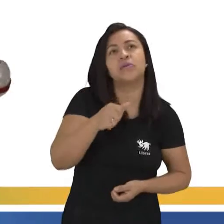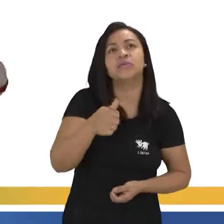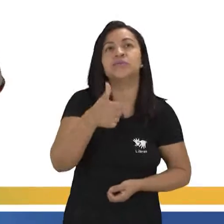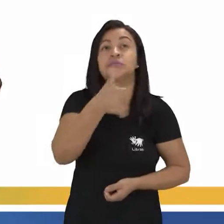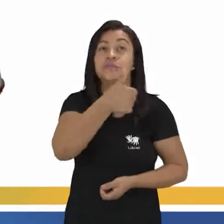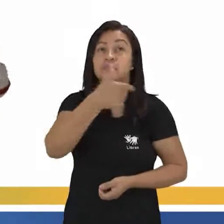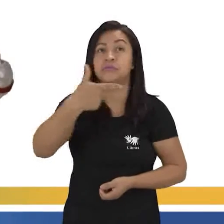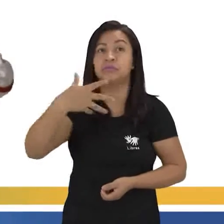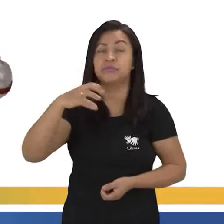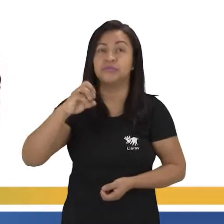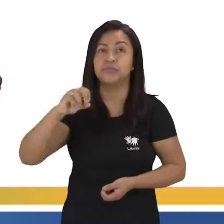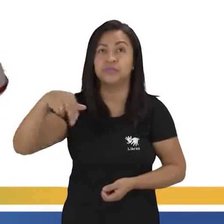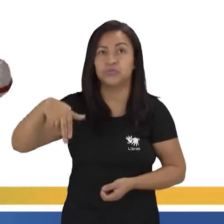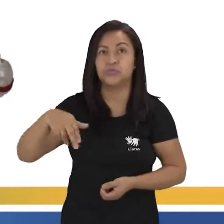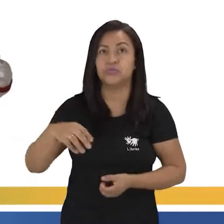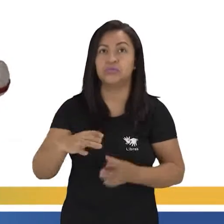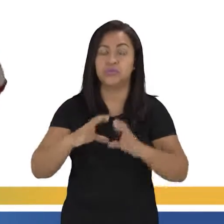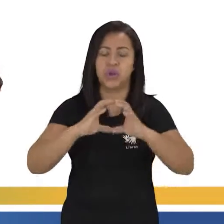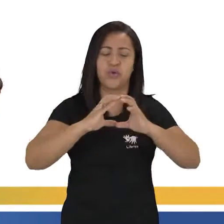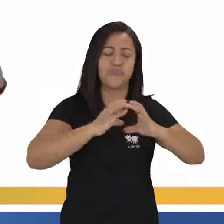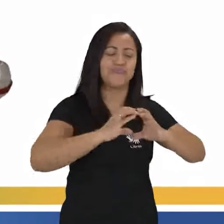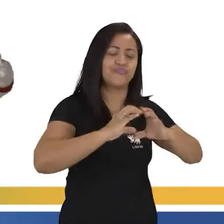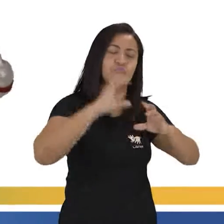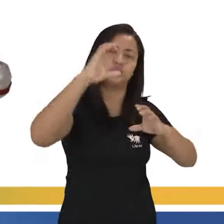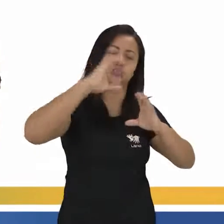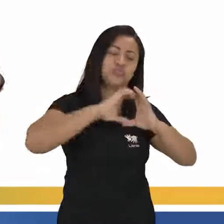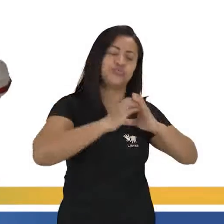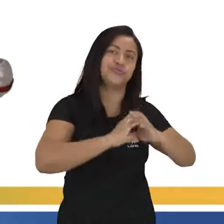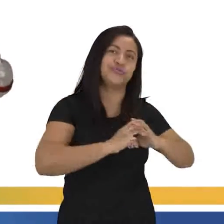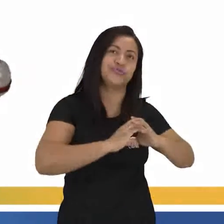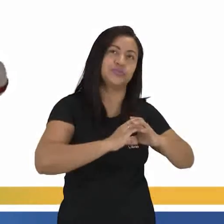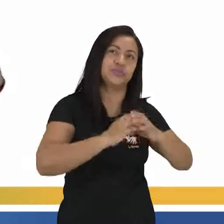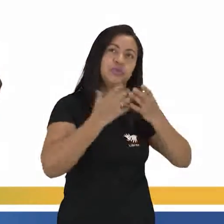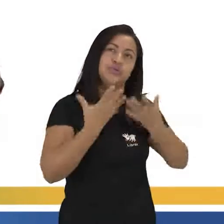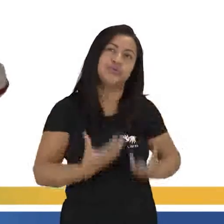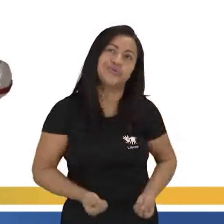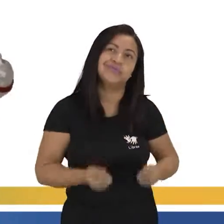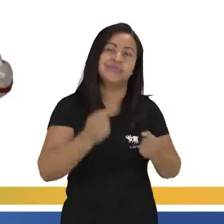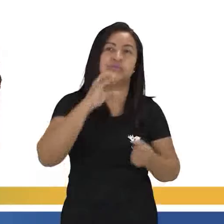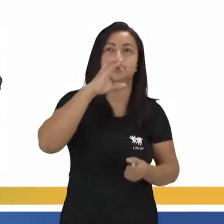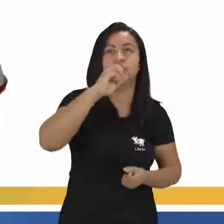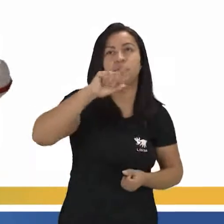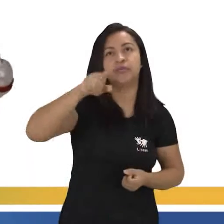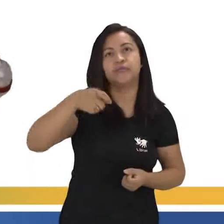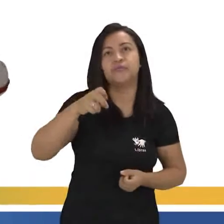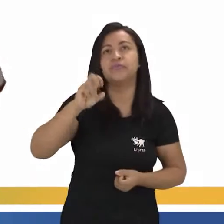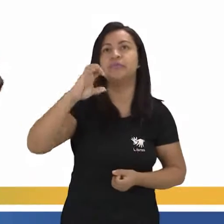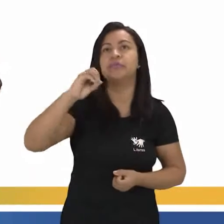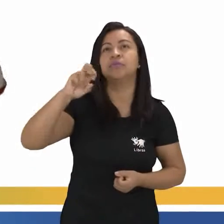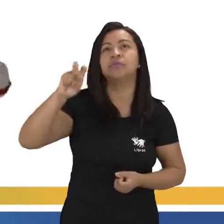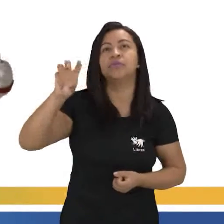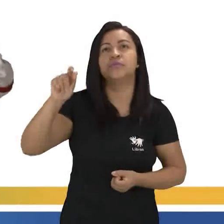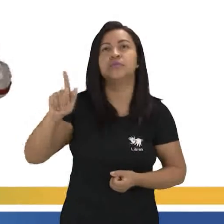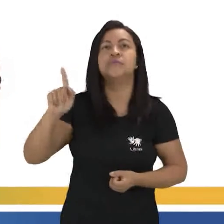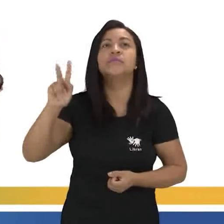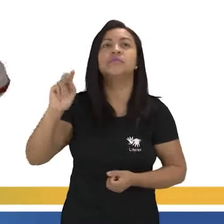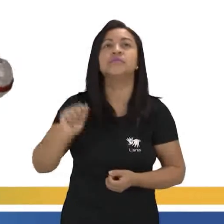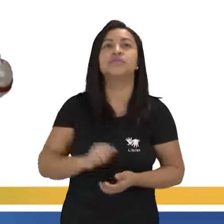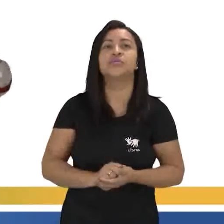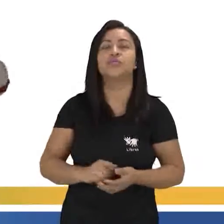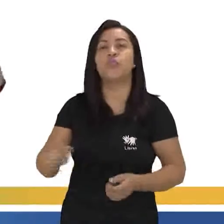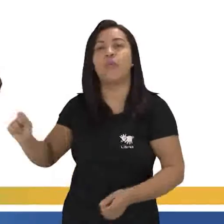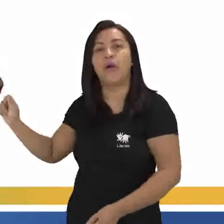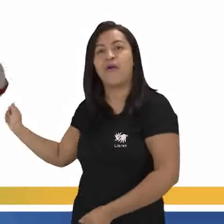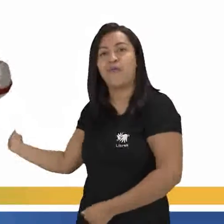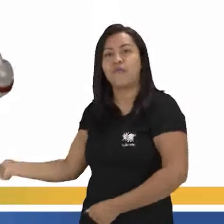é aplicada em uma pequena bolinha de tênis de 0,5 kg por uma raquete durante um intervalo de tempo